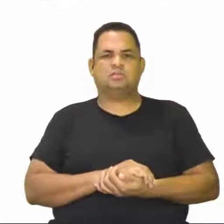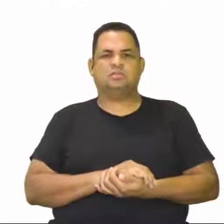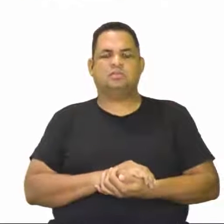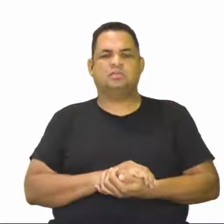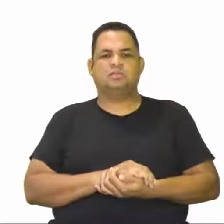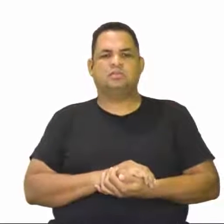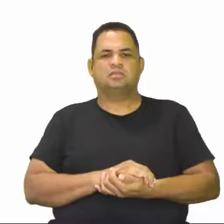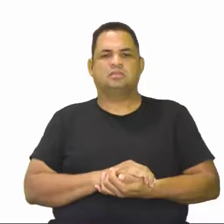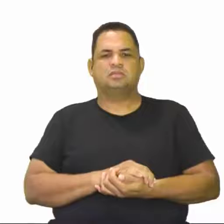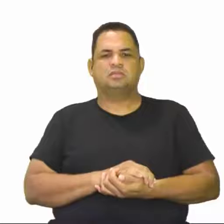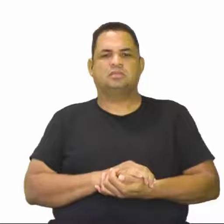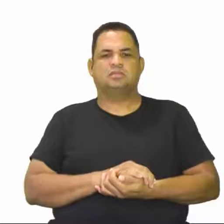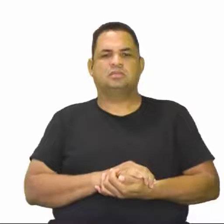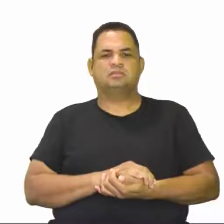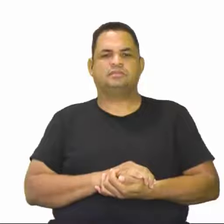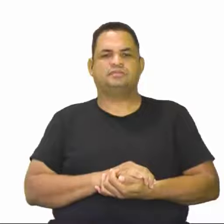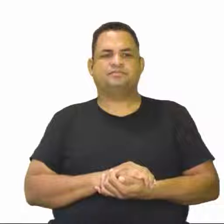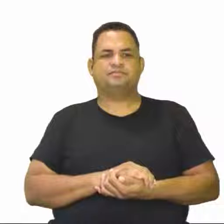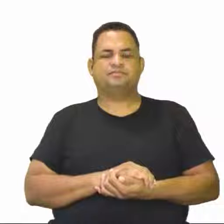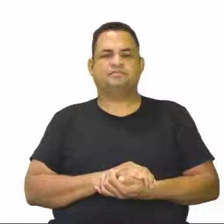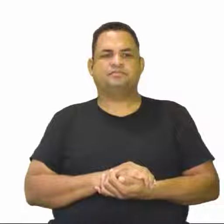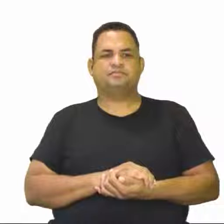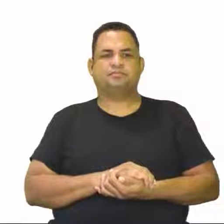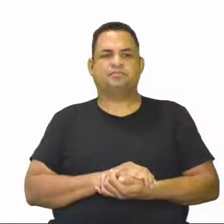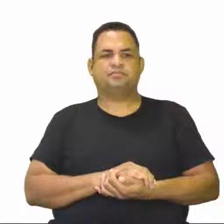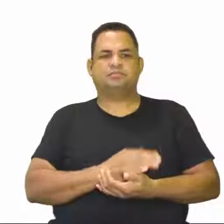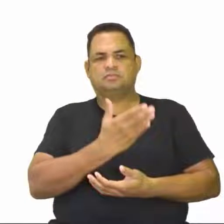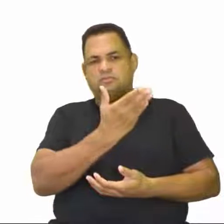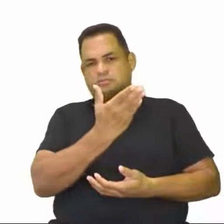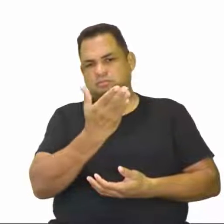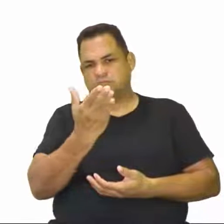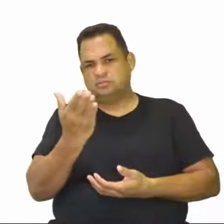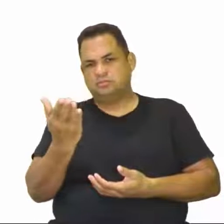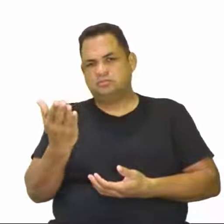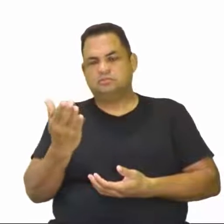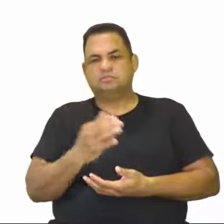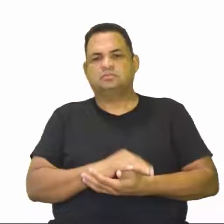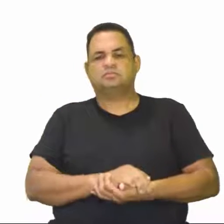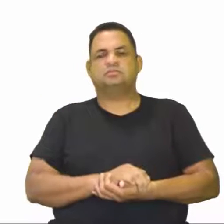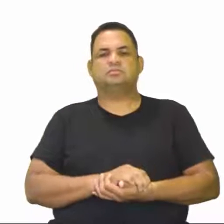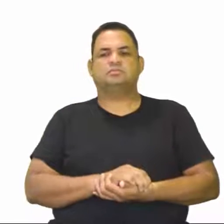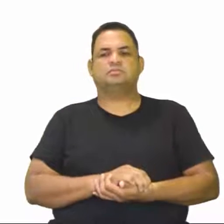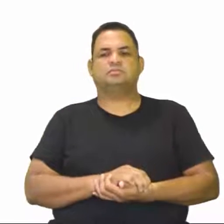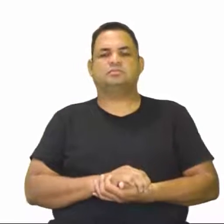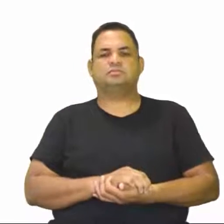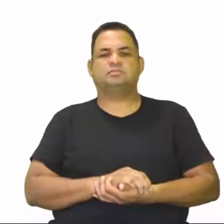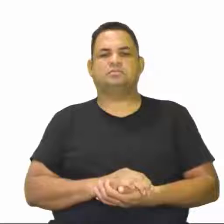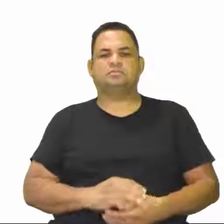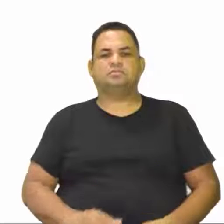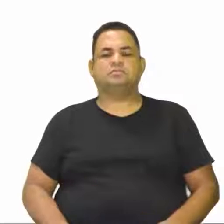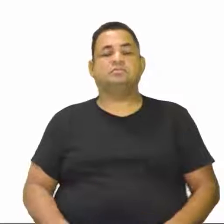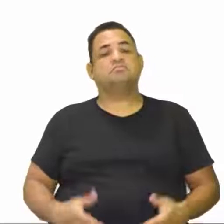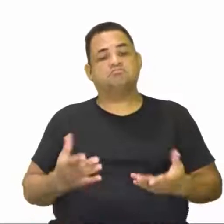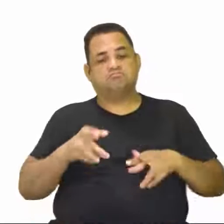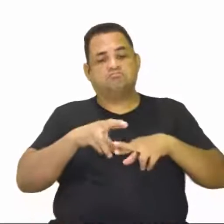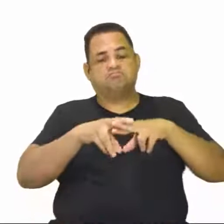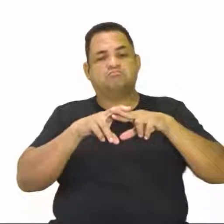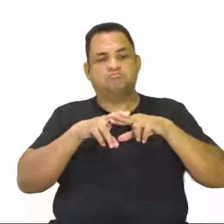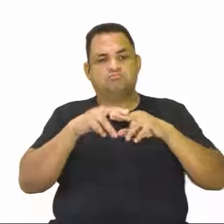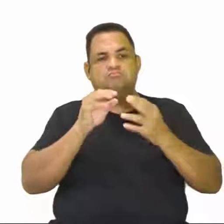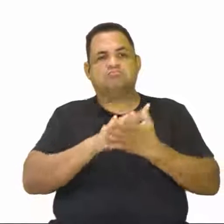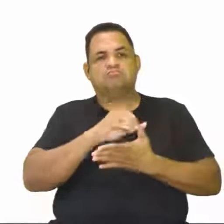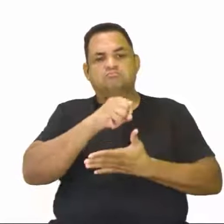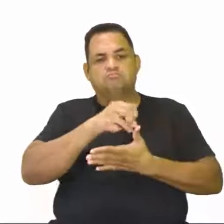perfeitamente a sequência, perdão, aqui, ó, oxidável, comburente, oxigênio, combustível. Por isso,